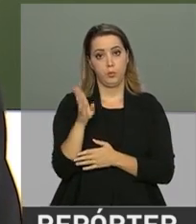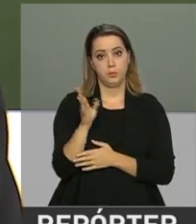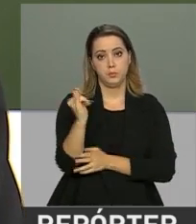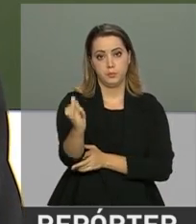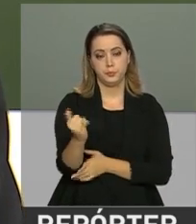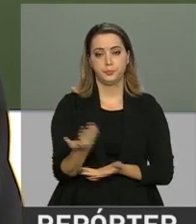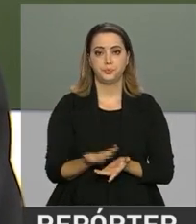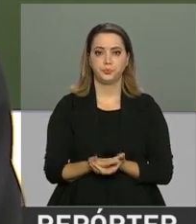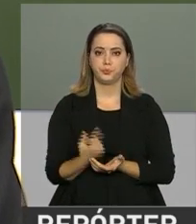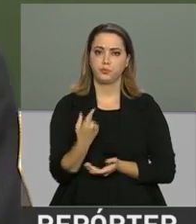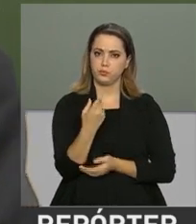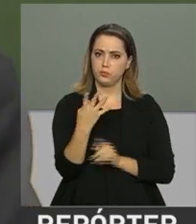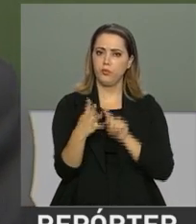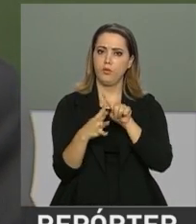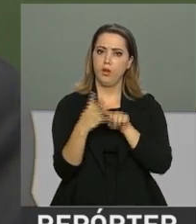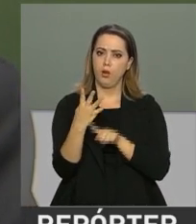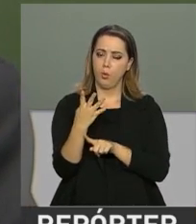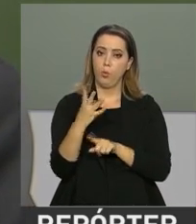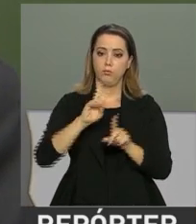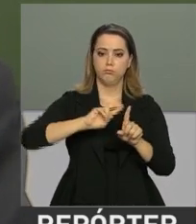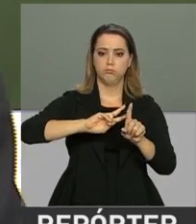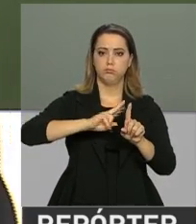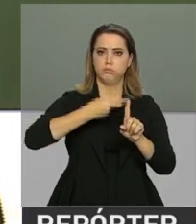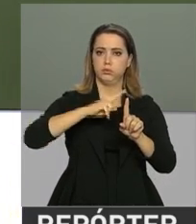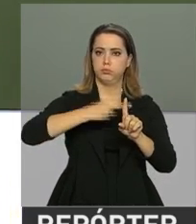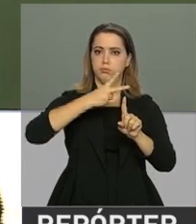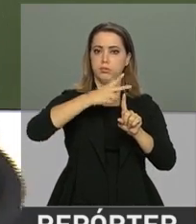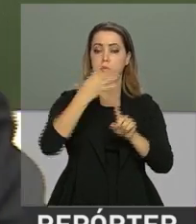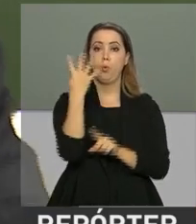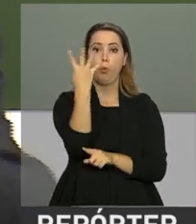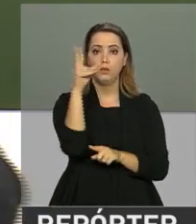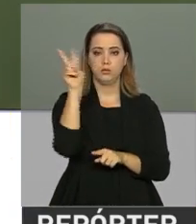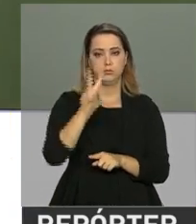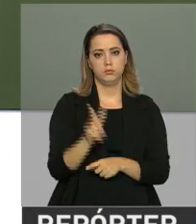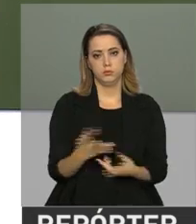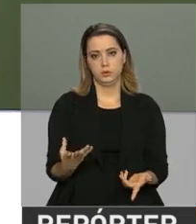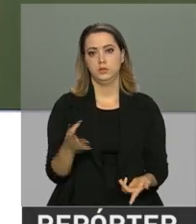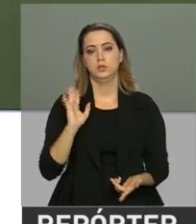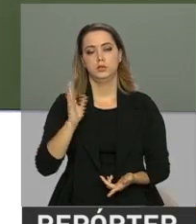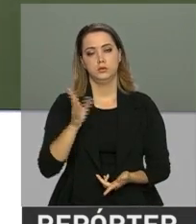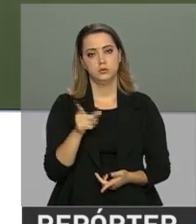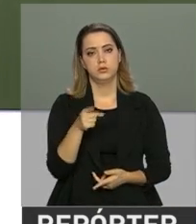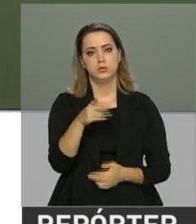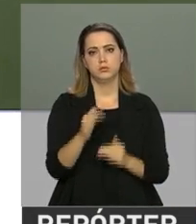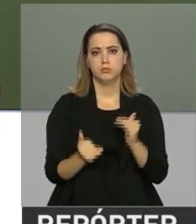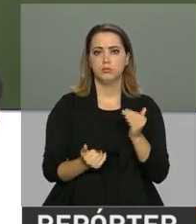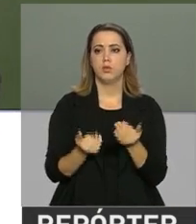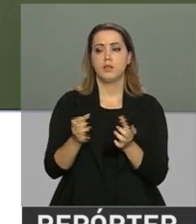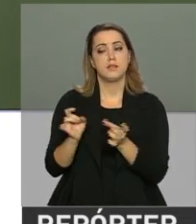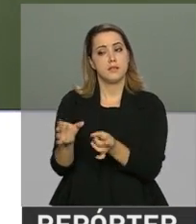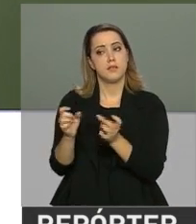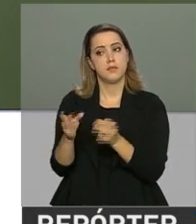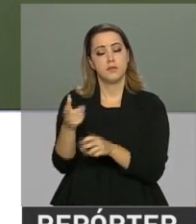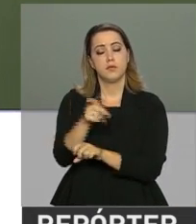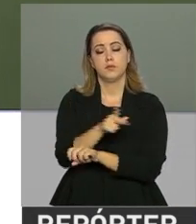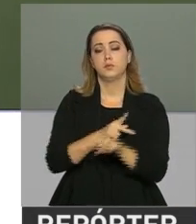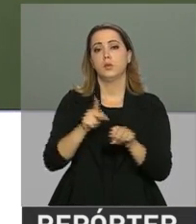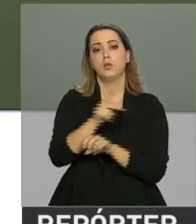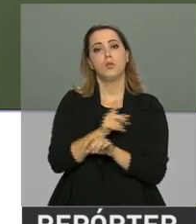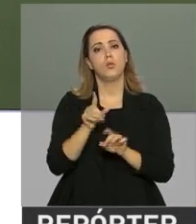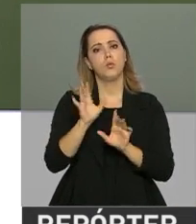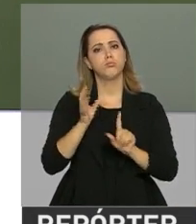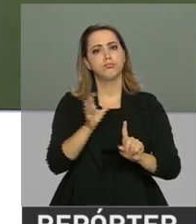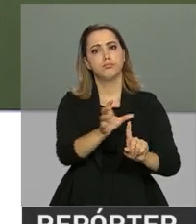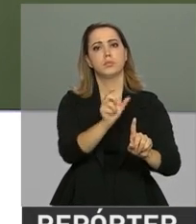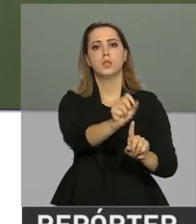crescimento mensal das exportações no ano de 2016 e essas exportações foram